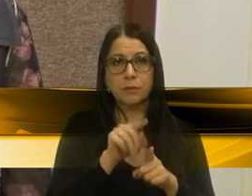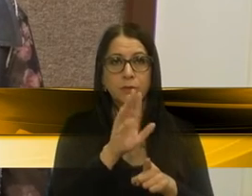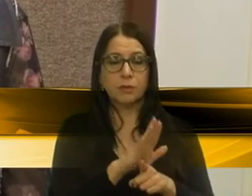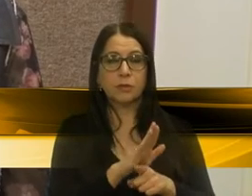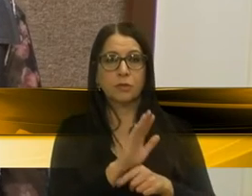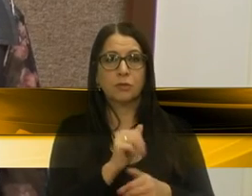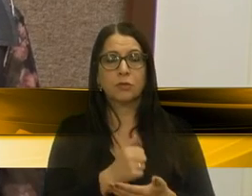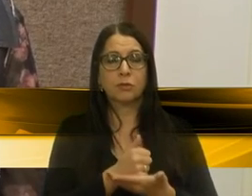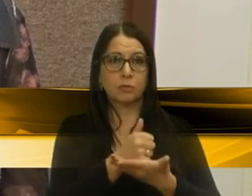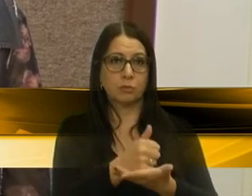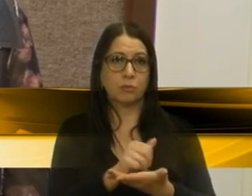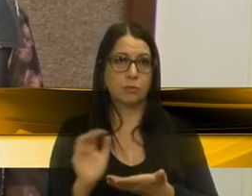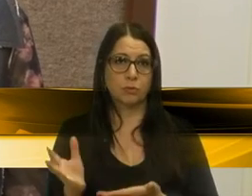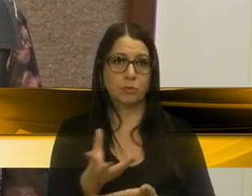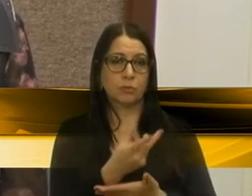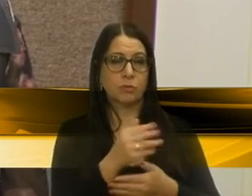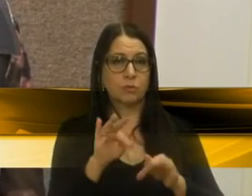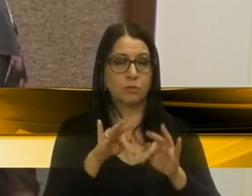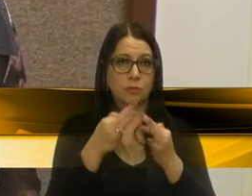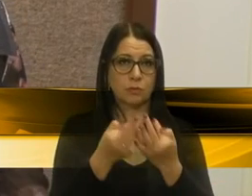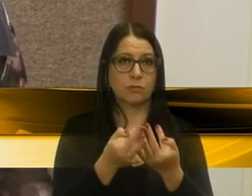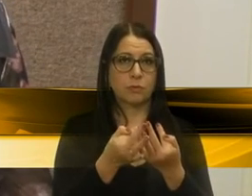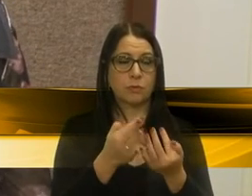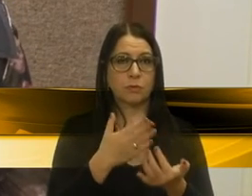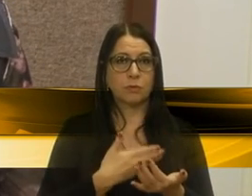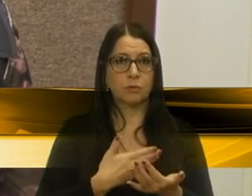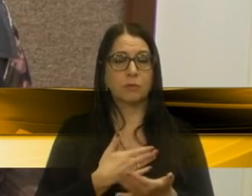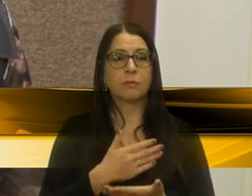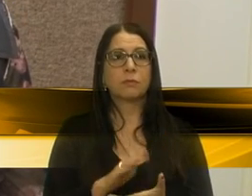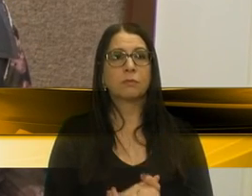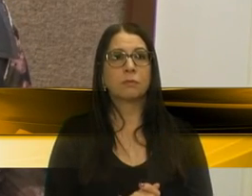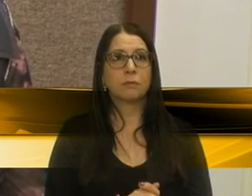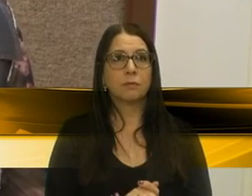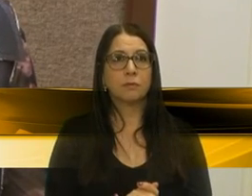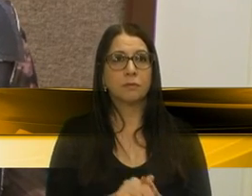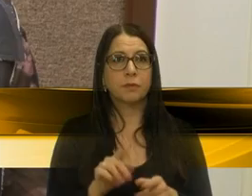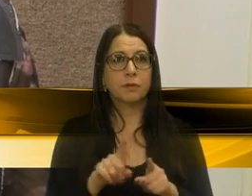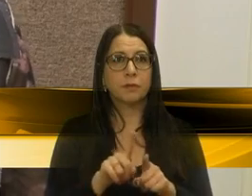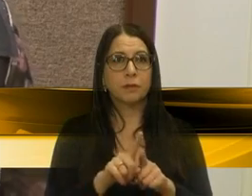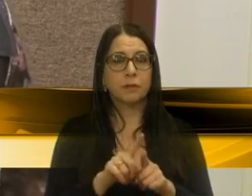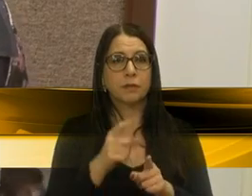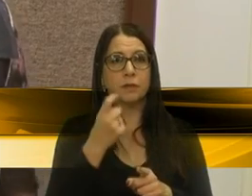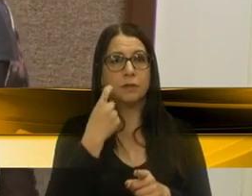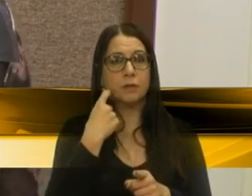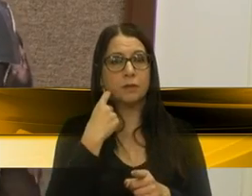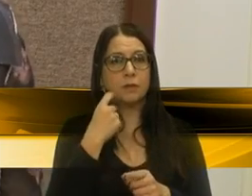nossa solidariedade a todos os familiares e amigos, bem como também na sexta-feira de Jandira Franco.